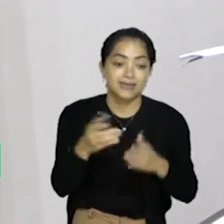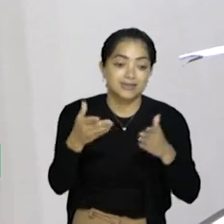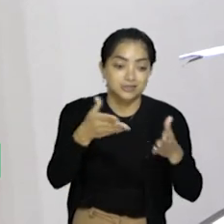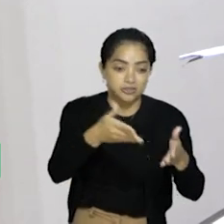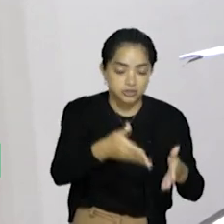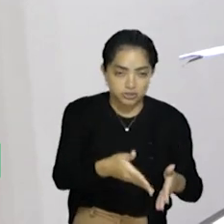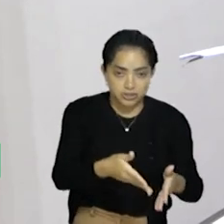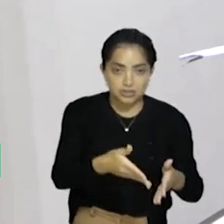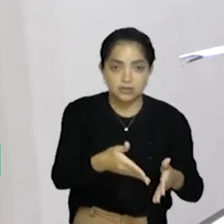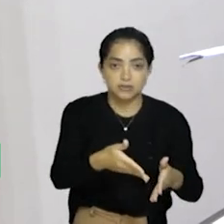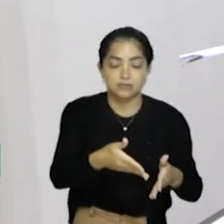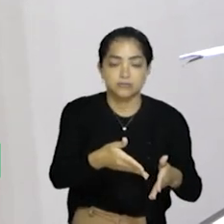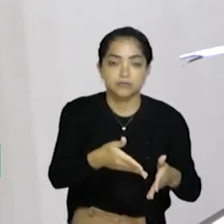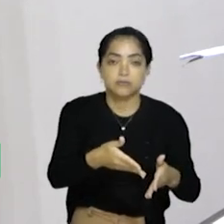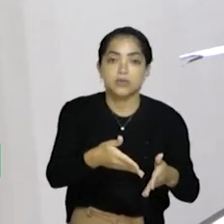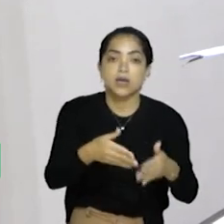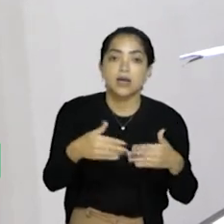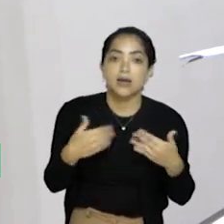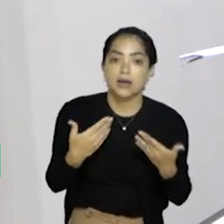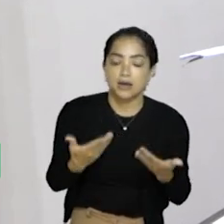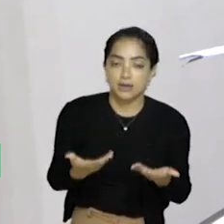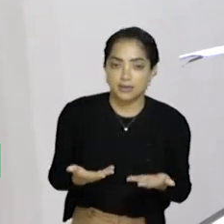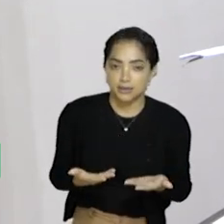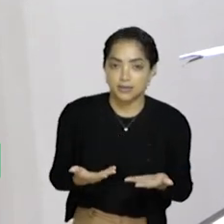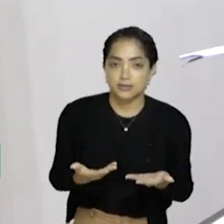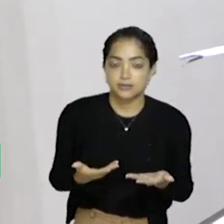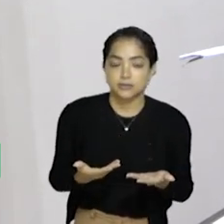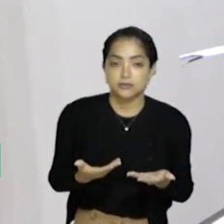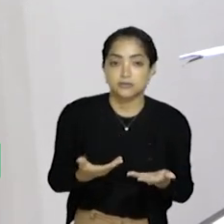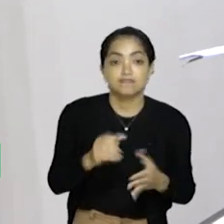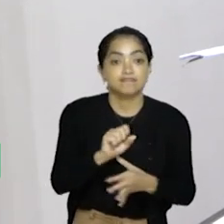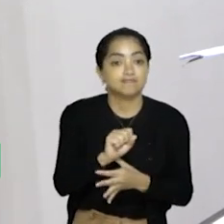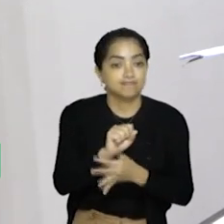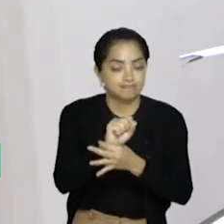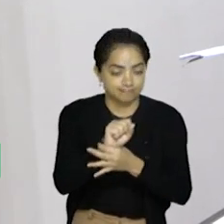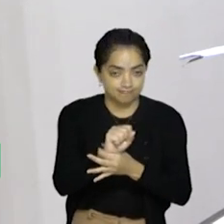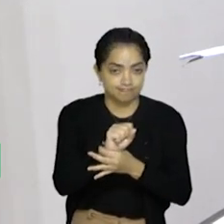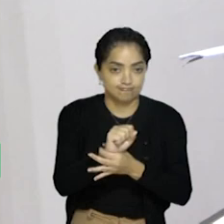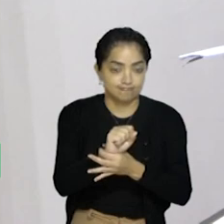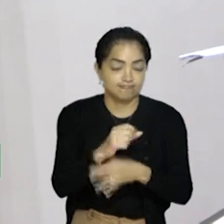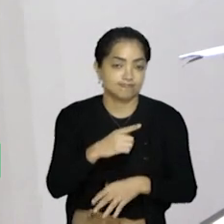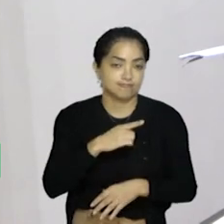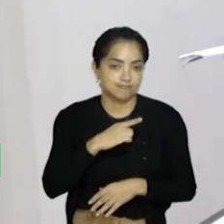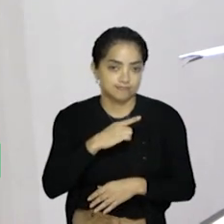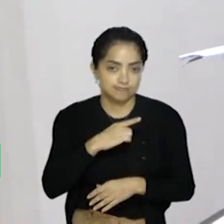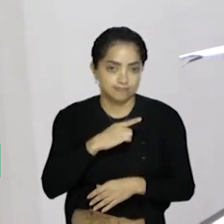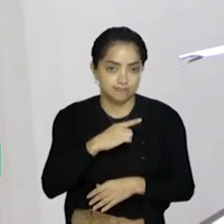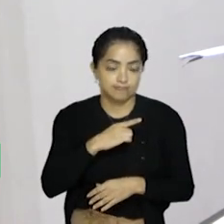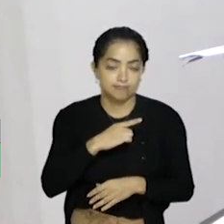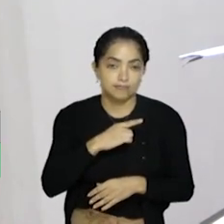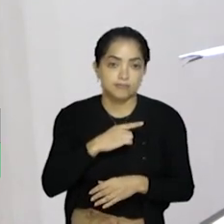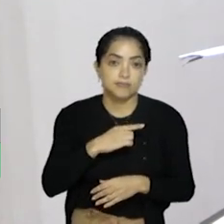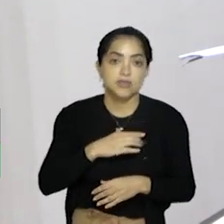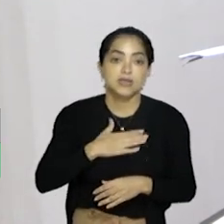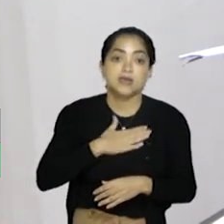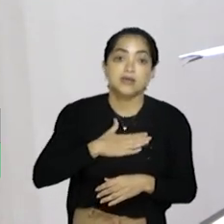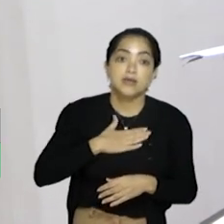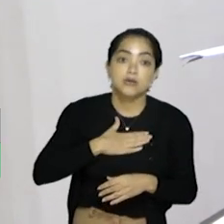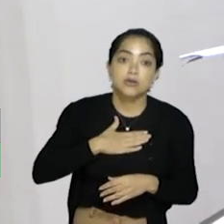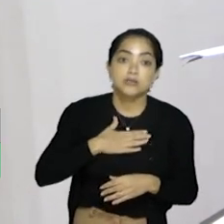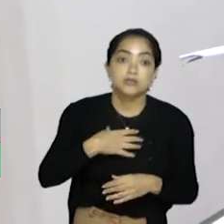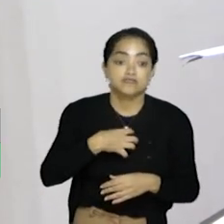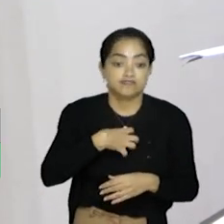em Joinville além da segurança existente é a gente gosta de sentir